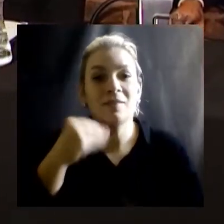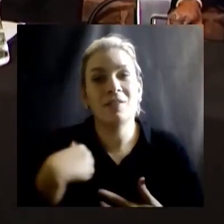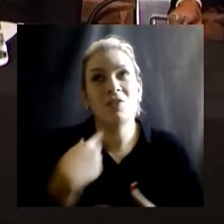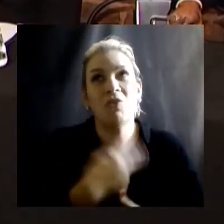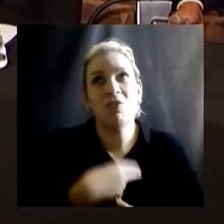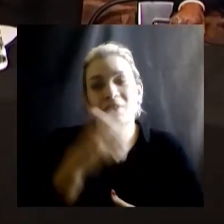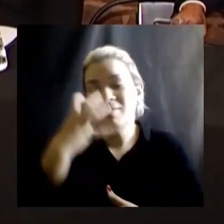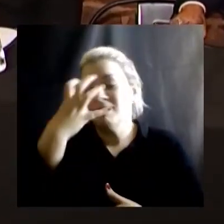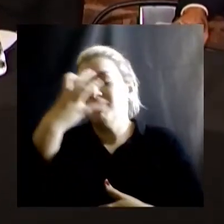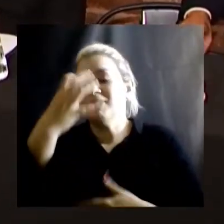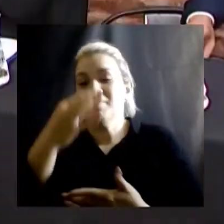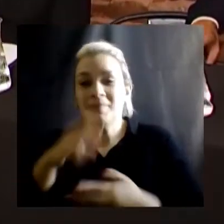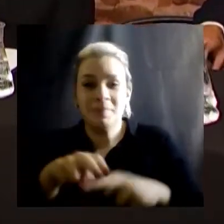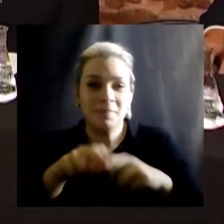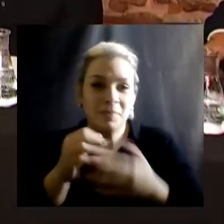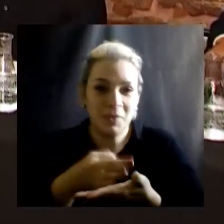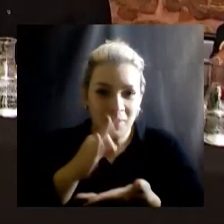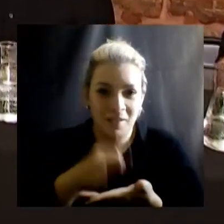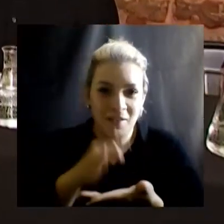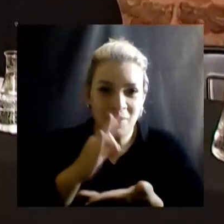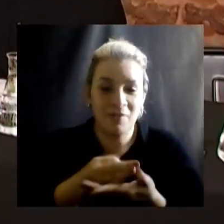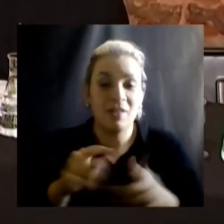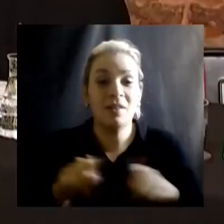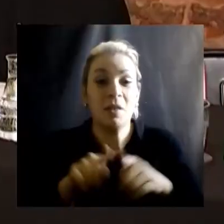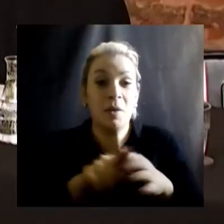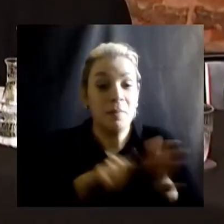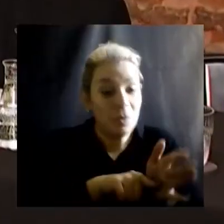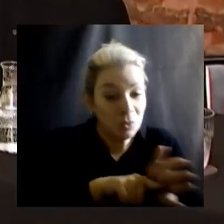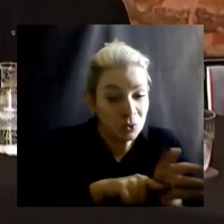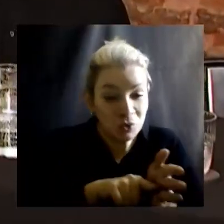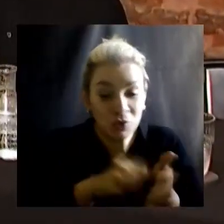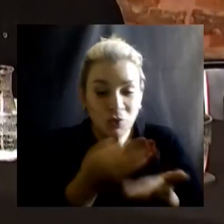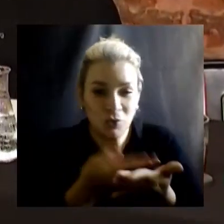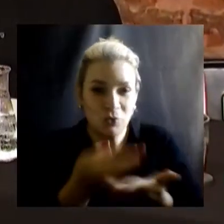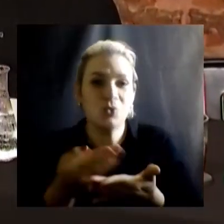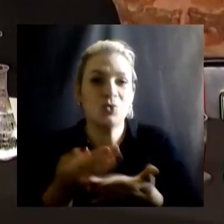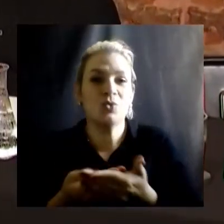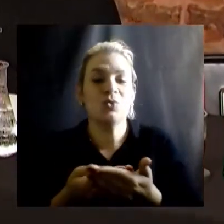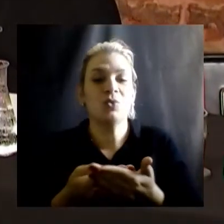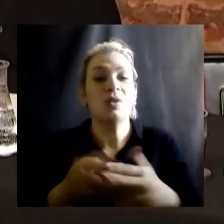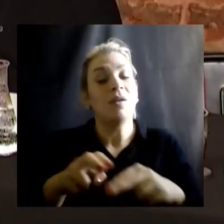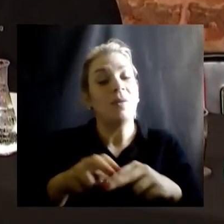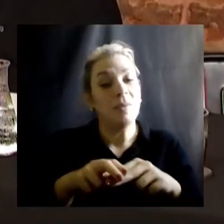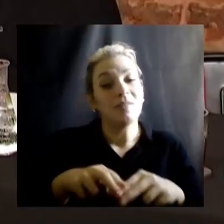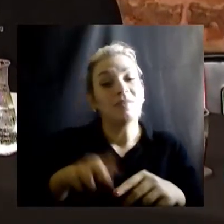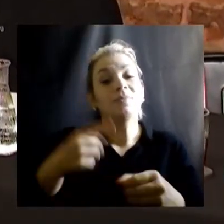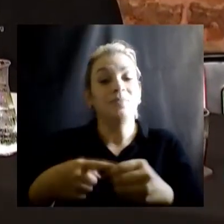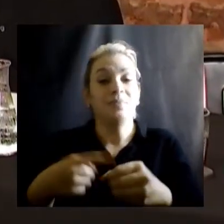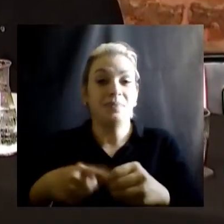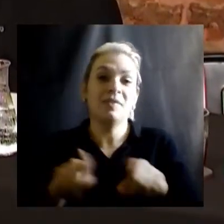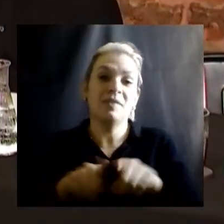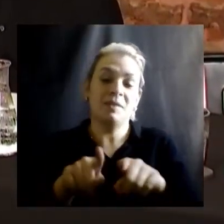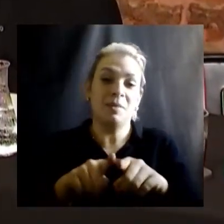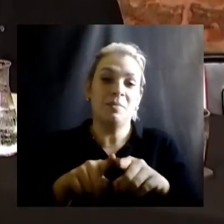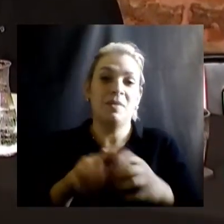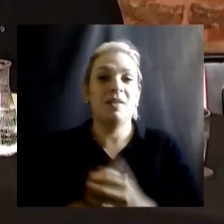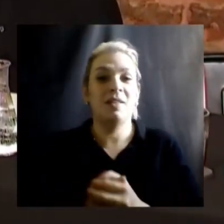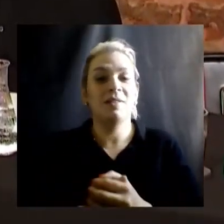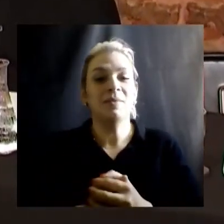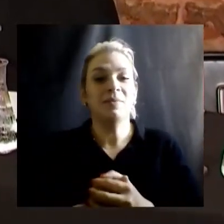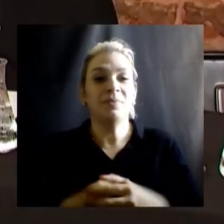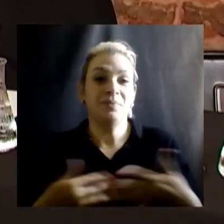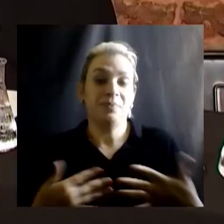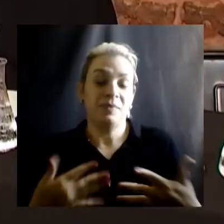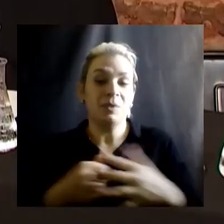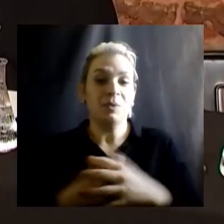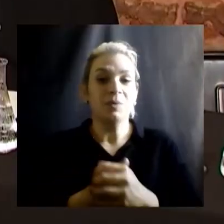apaixonados que somos pela ciência, como apaixonados que somos pela cidade que nos acolheu, porque nenhum de nós é campineiro de verdade, mas a gente é campineiro de coração, né? Viemos para cá